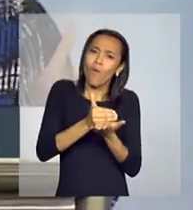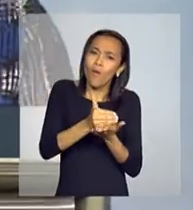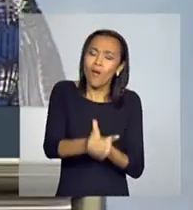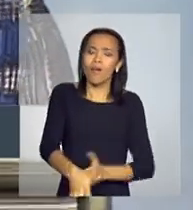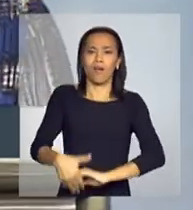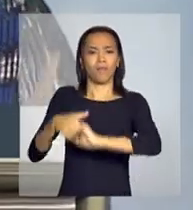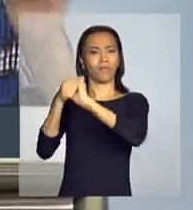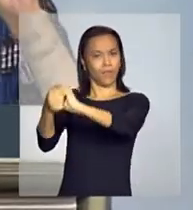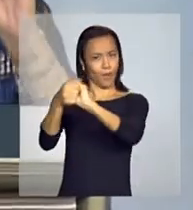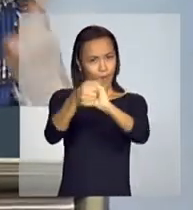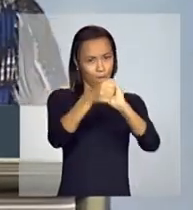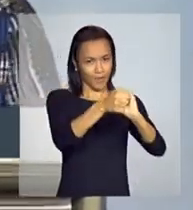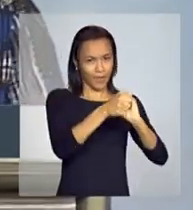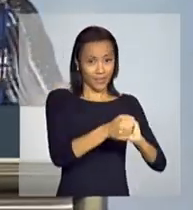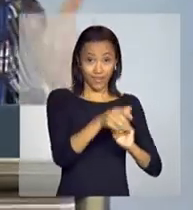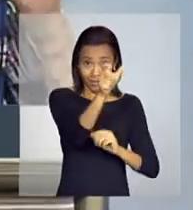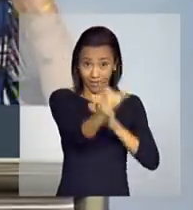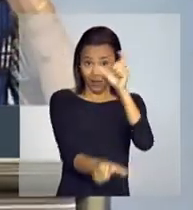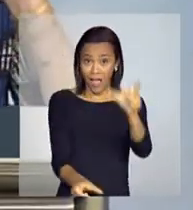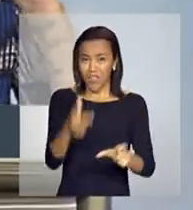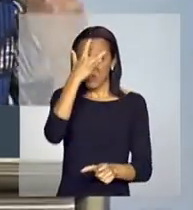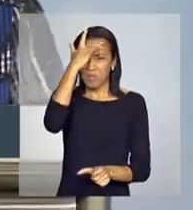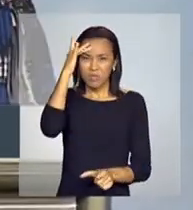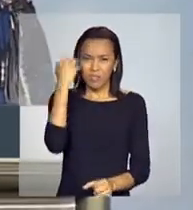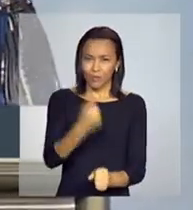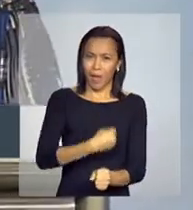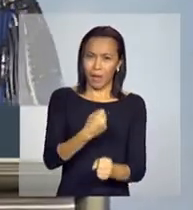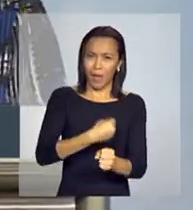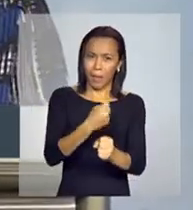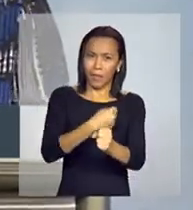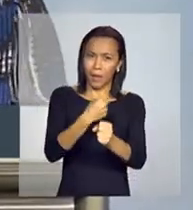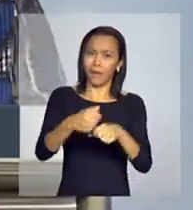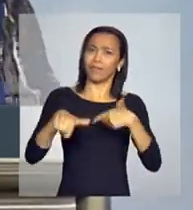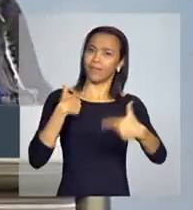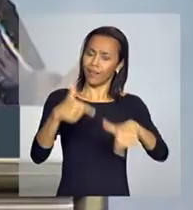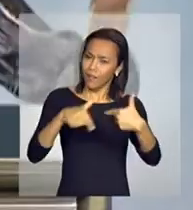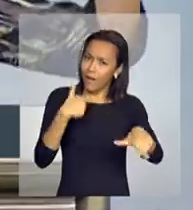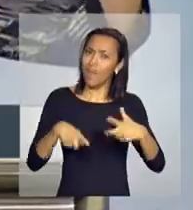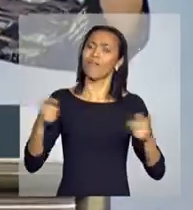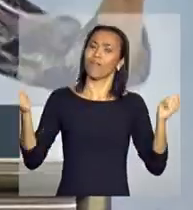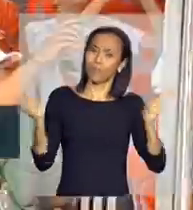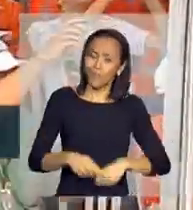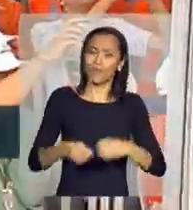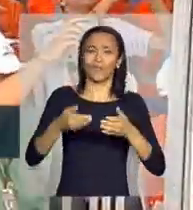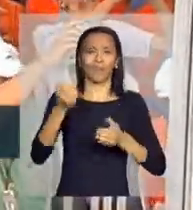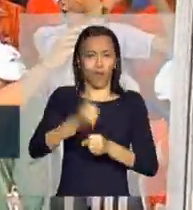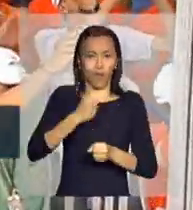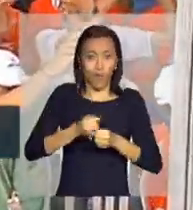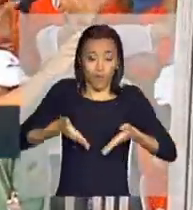cumprimentando aqui os trabalhadores que tornaram possível essa obra.